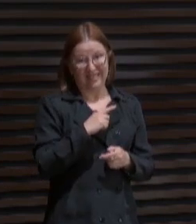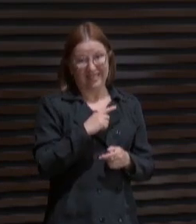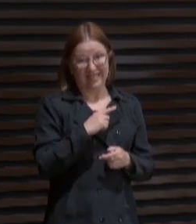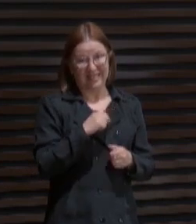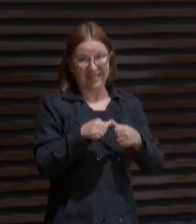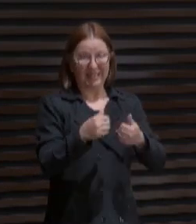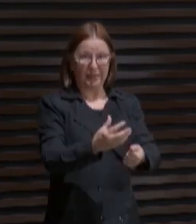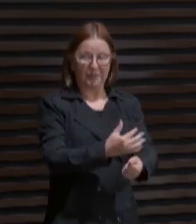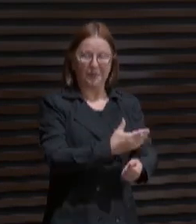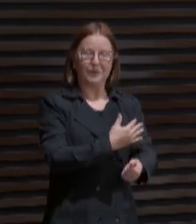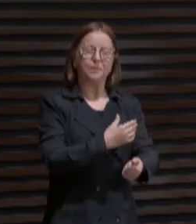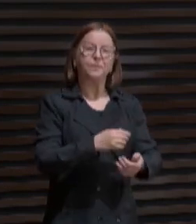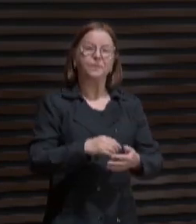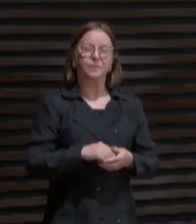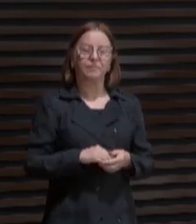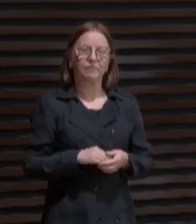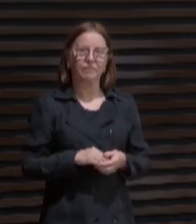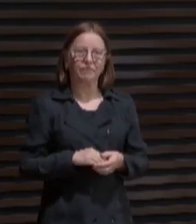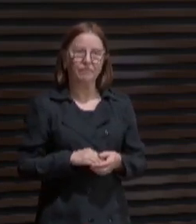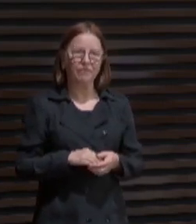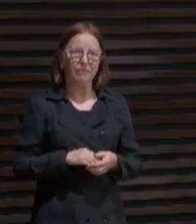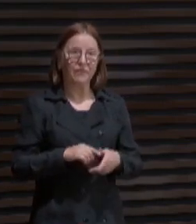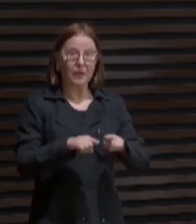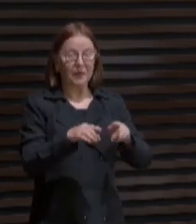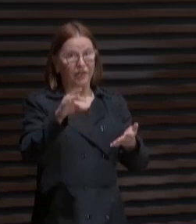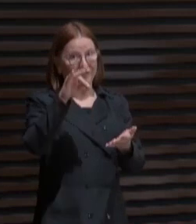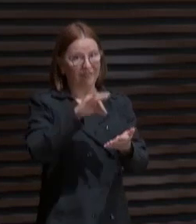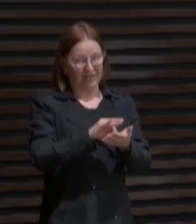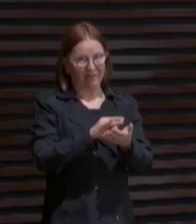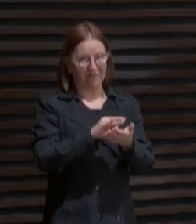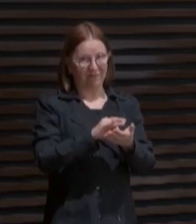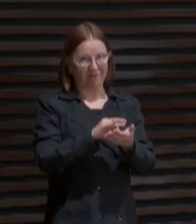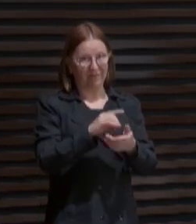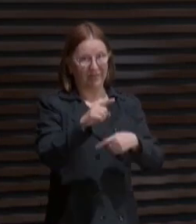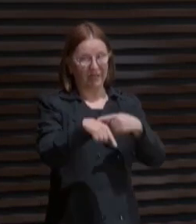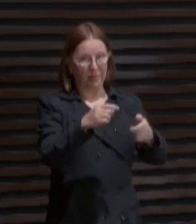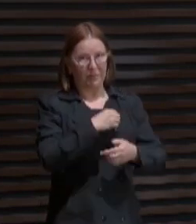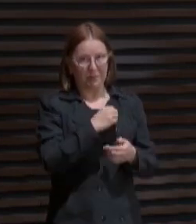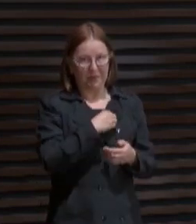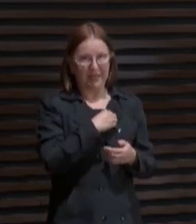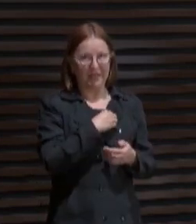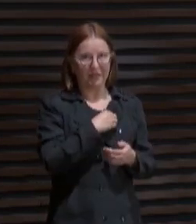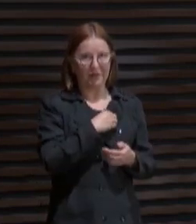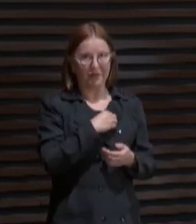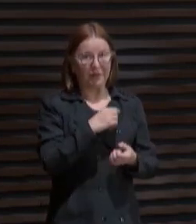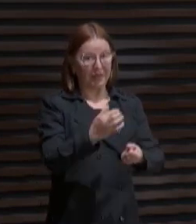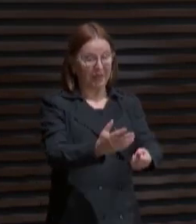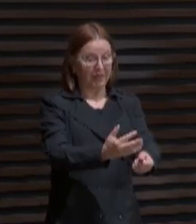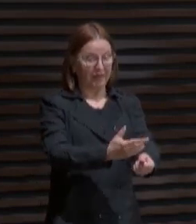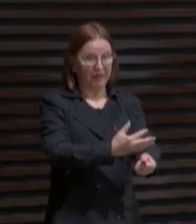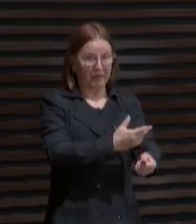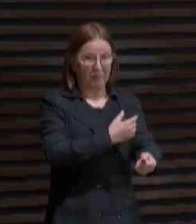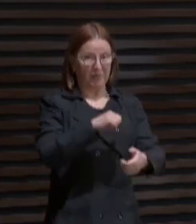nós estamos talvez num plano de mistério, mas, de fato, a partir daquele momento, elas se passam conhecidas para